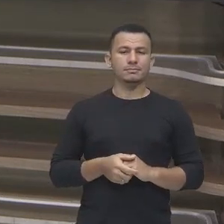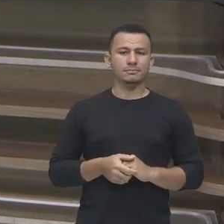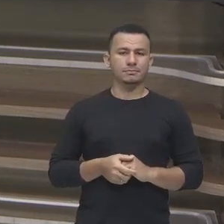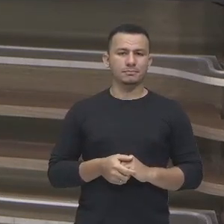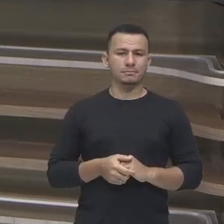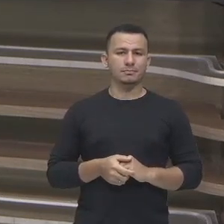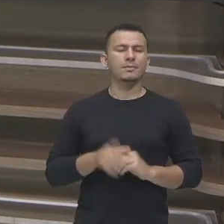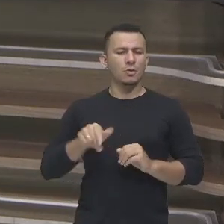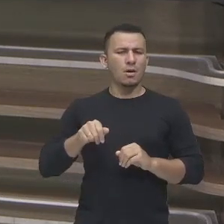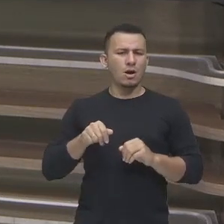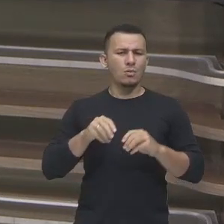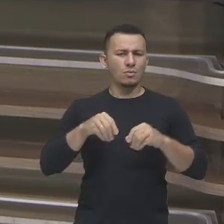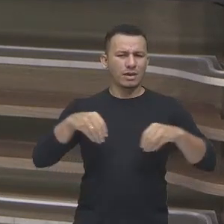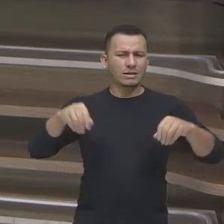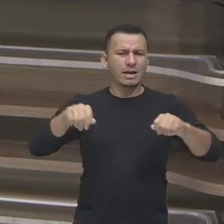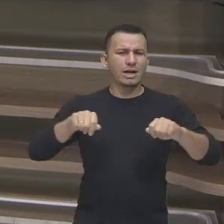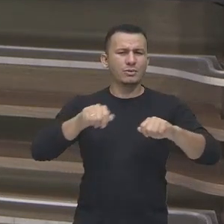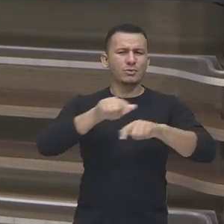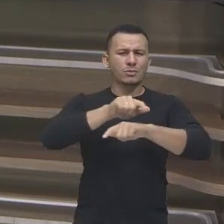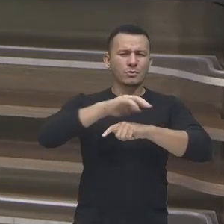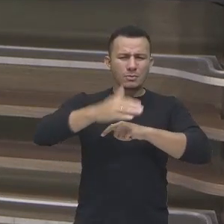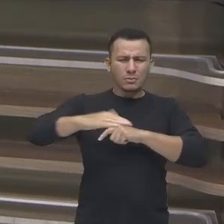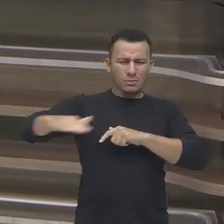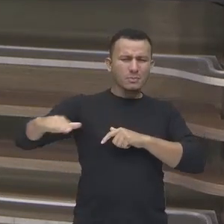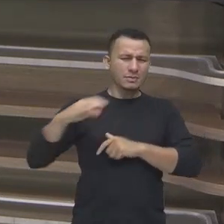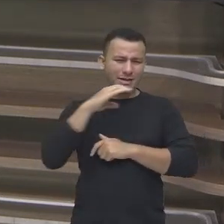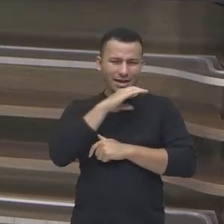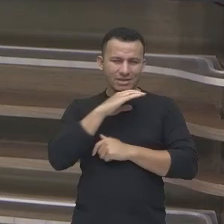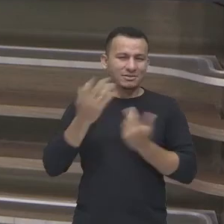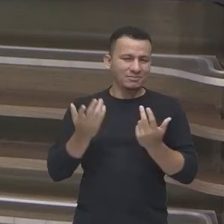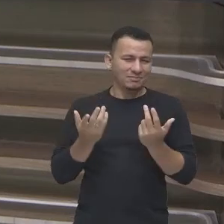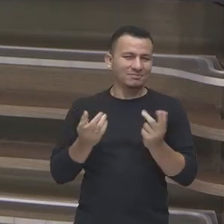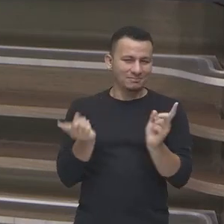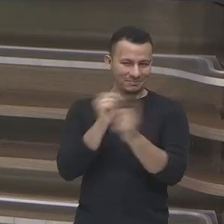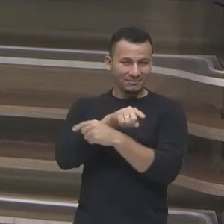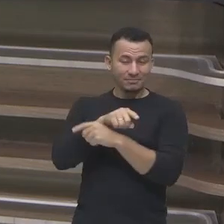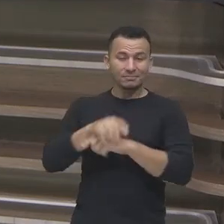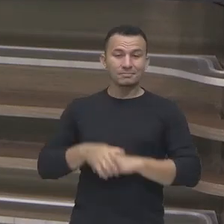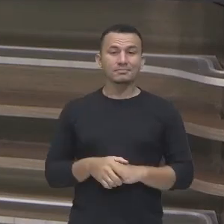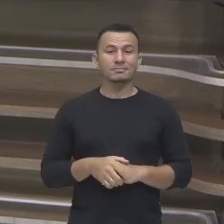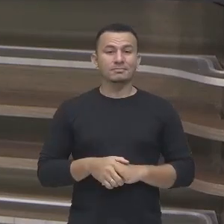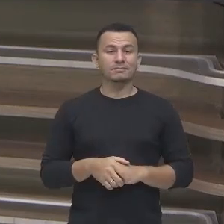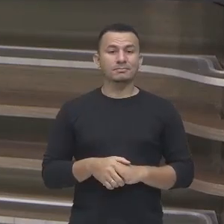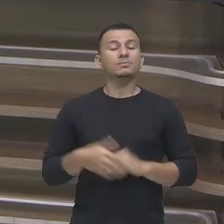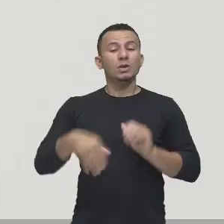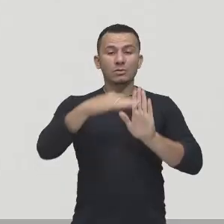dos desertos, só que ao contrário. Bom, então aí na primeira questão a ordem é essa,